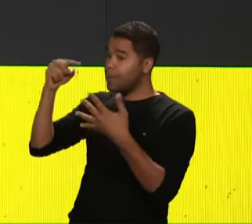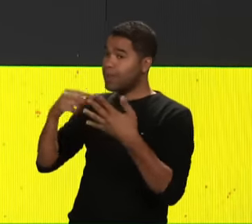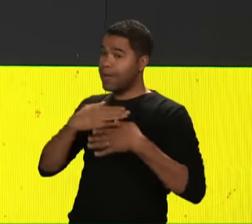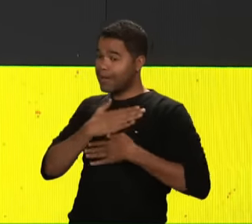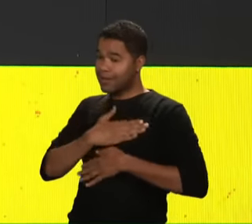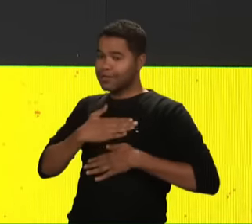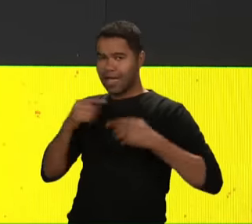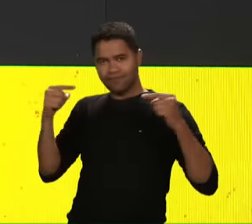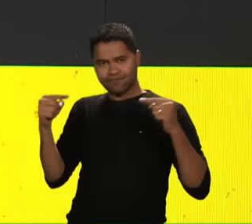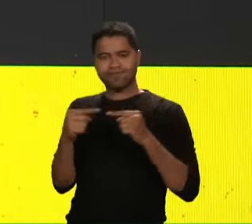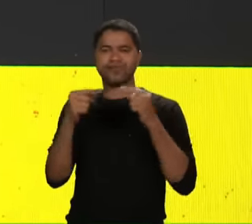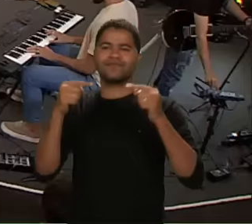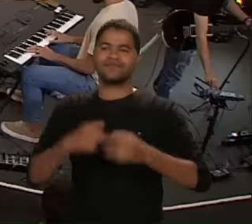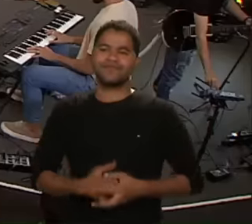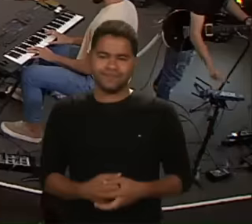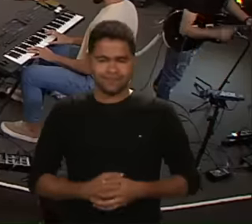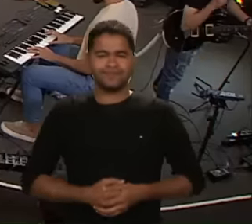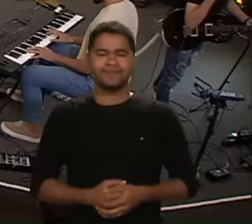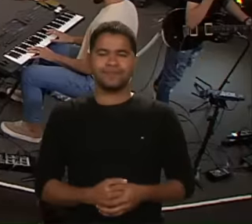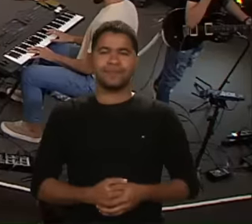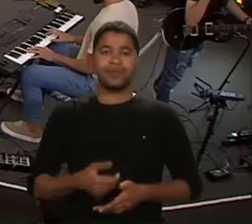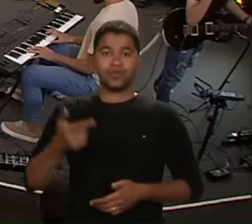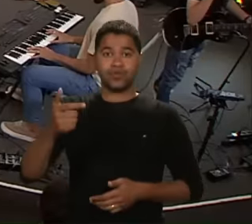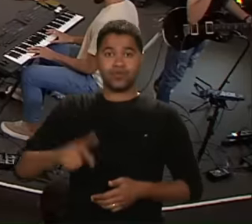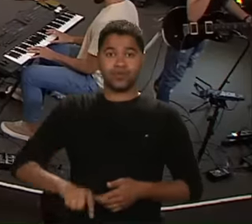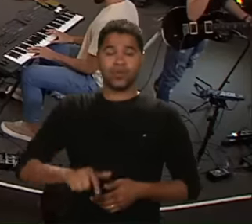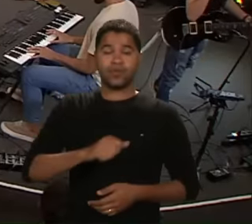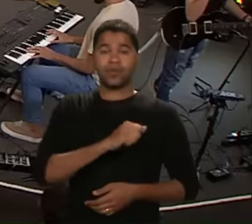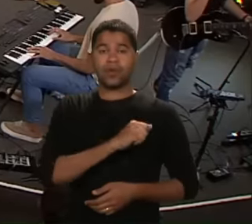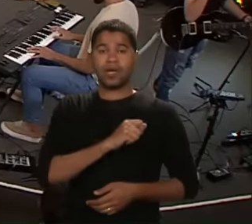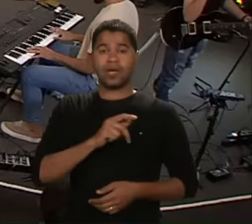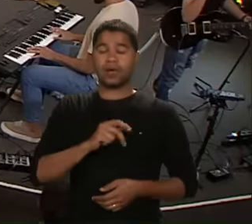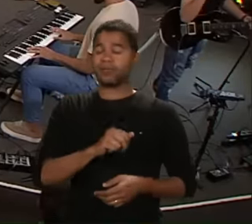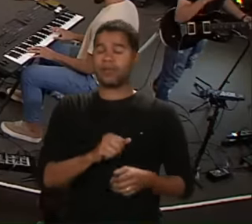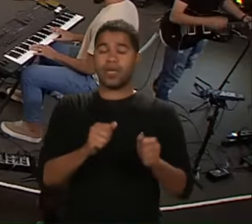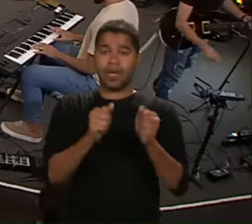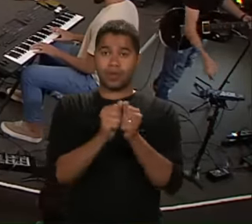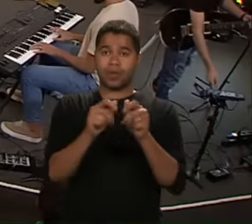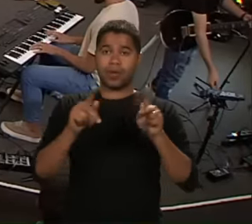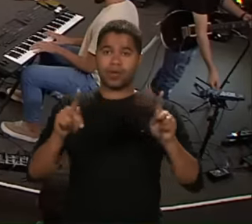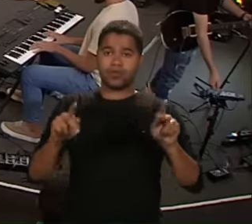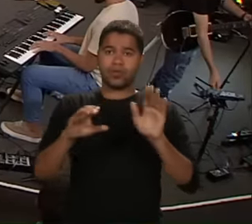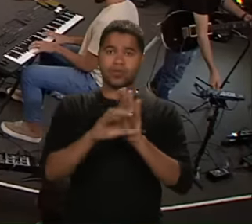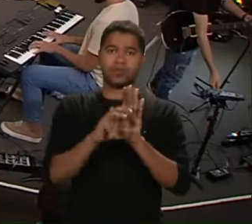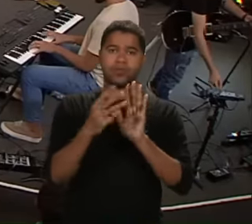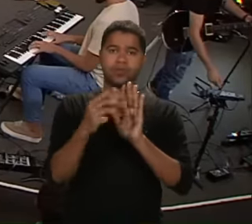Agradável. Volte um pouquinho. Apocalipse 3, 5.